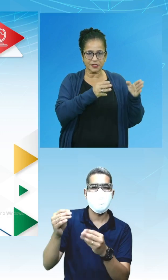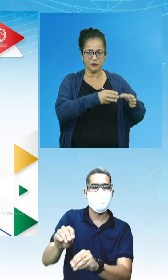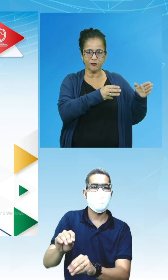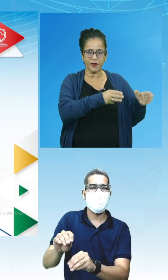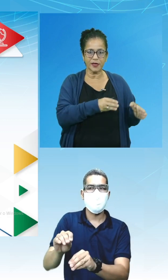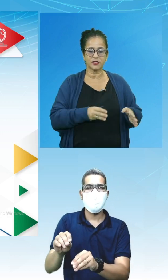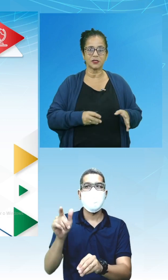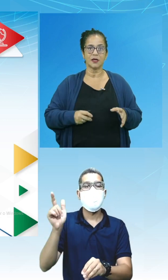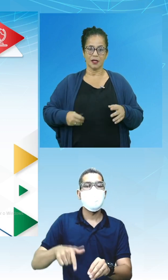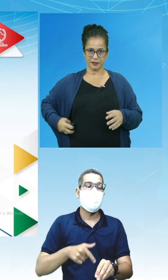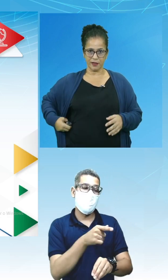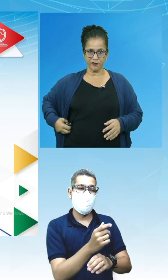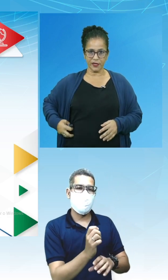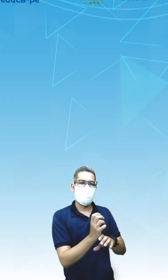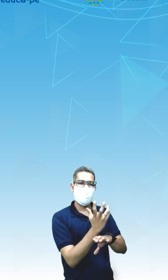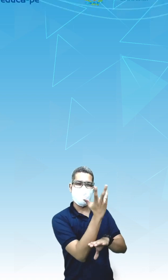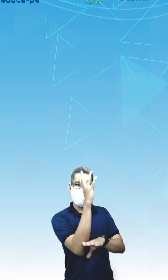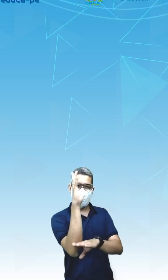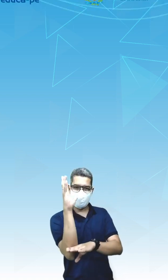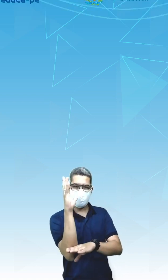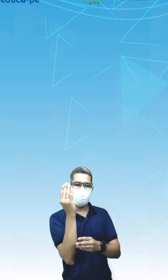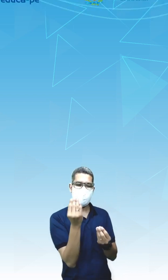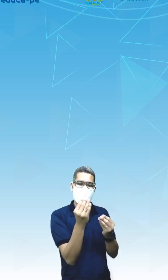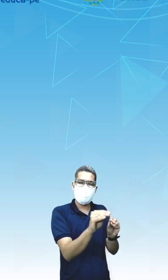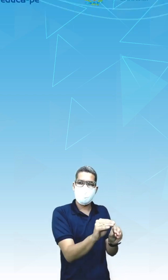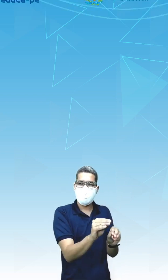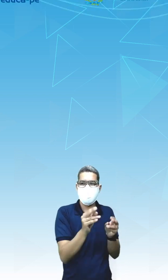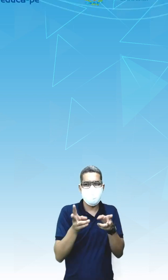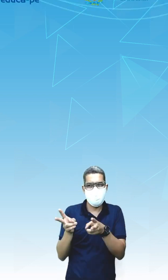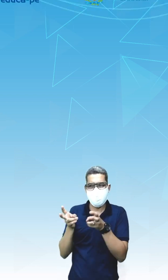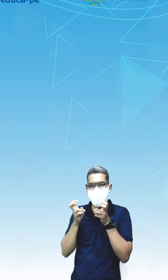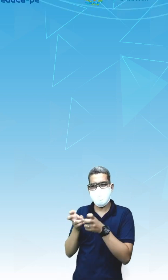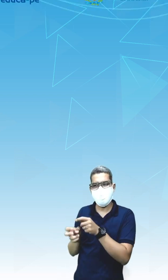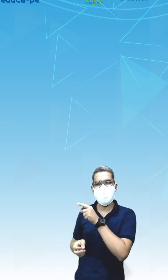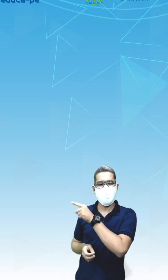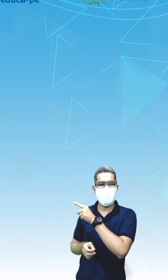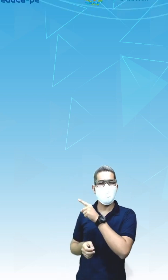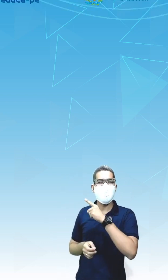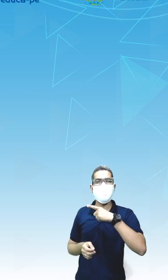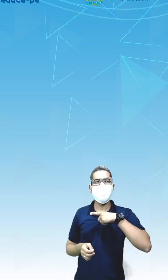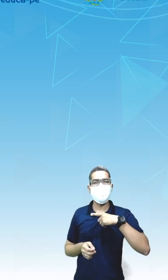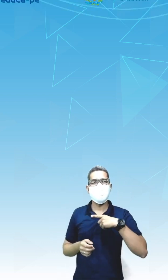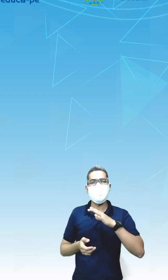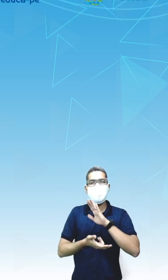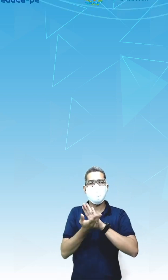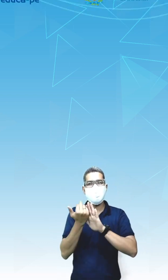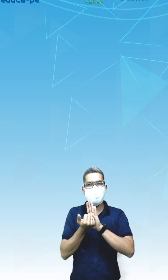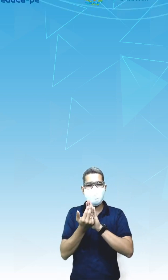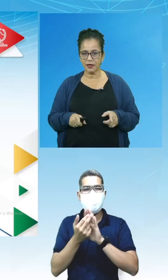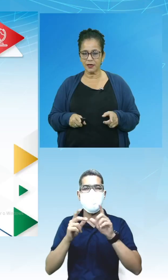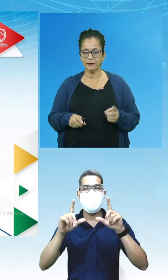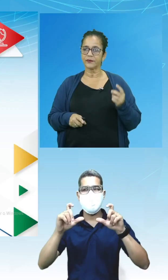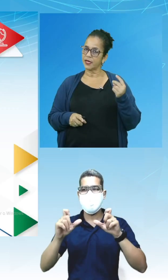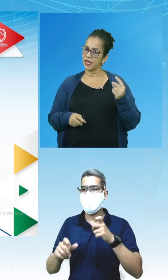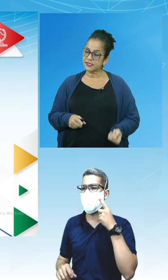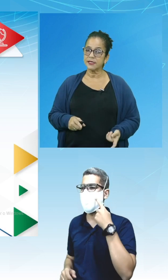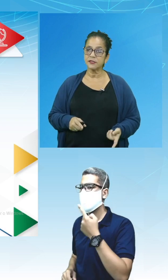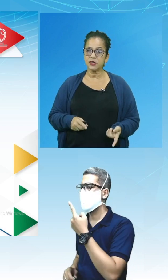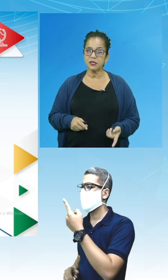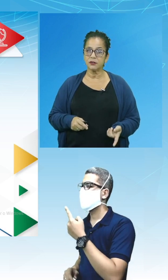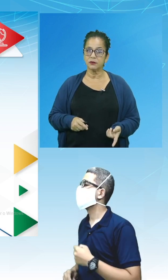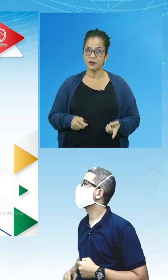um matinho verde. Tá vendo? Dá para vocês perceberem aí, nesse mapa que eu coloquei.